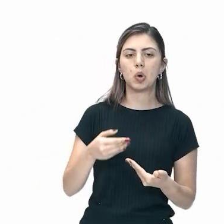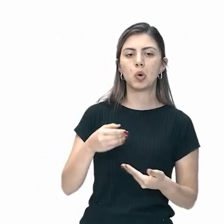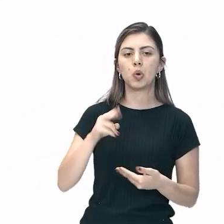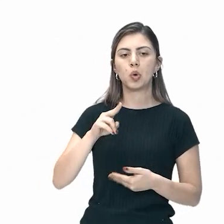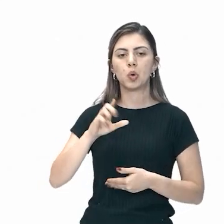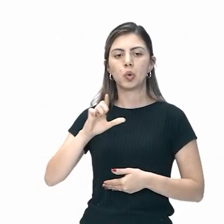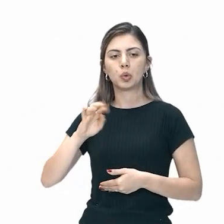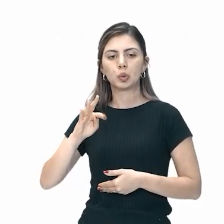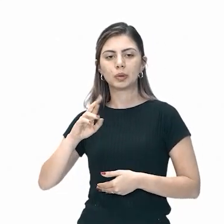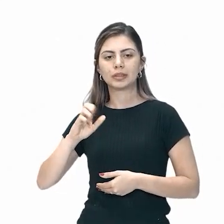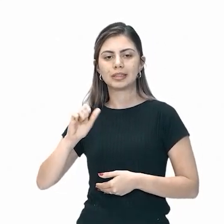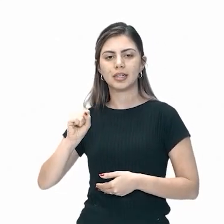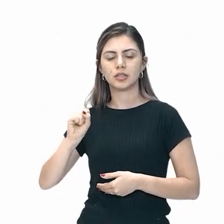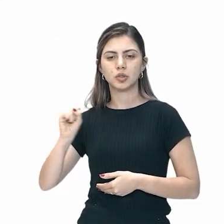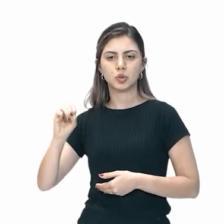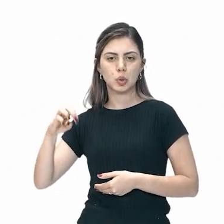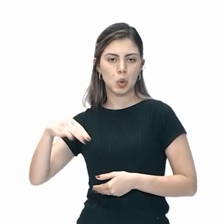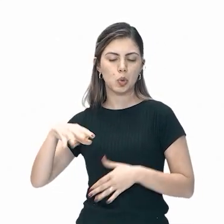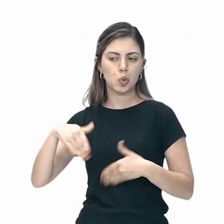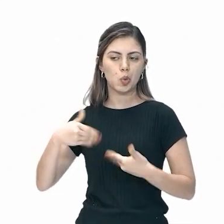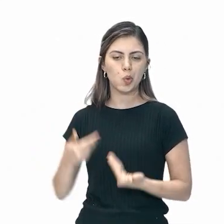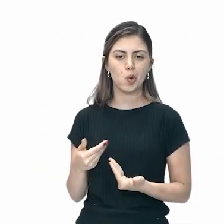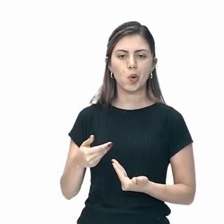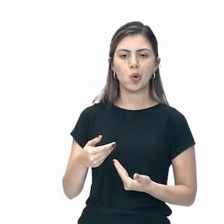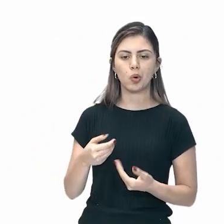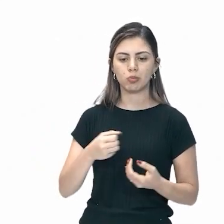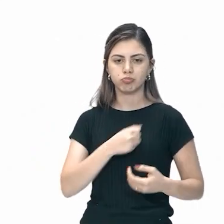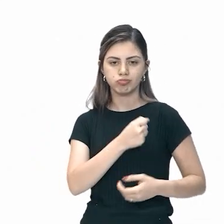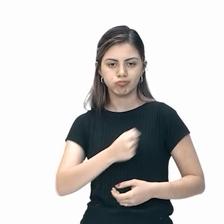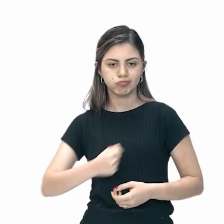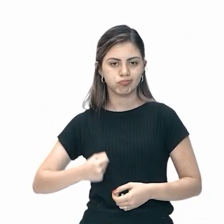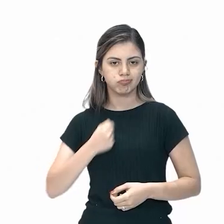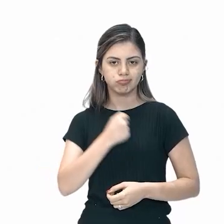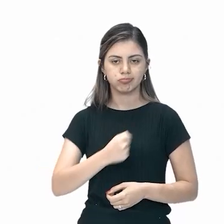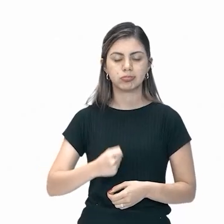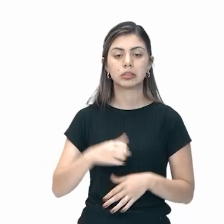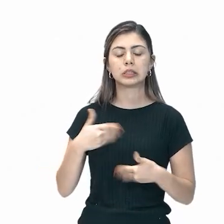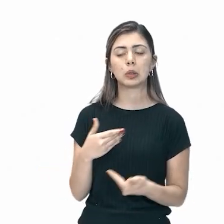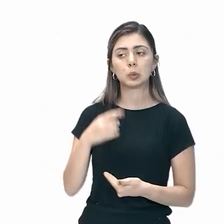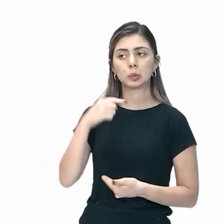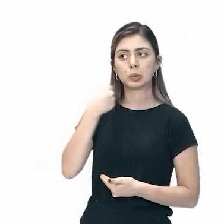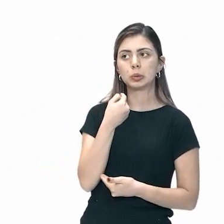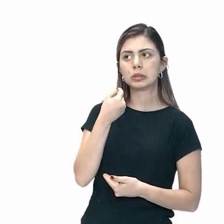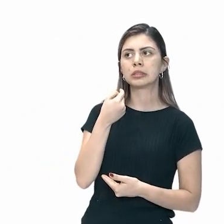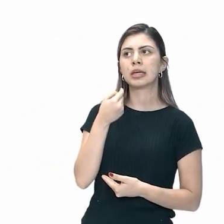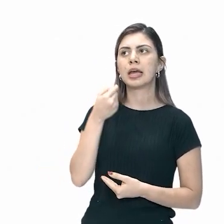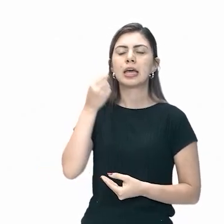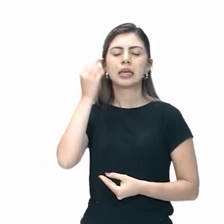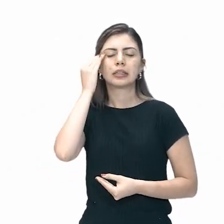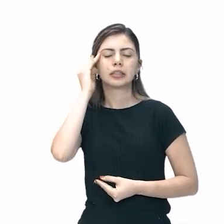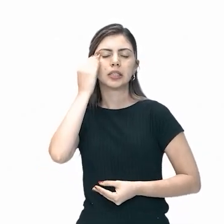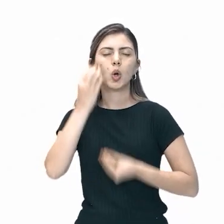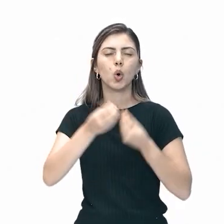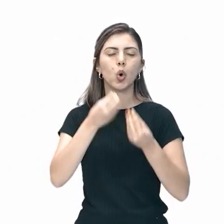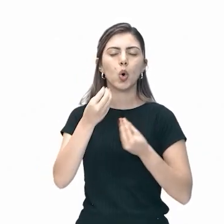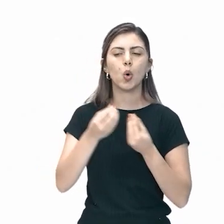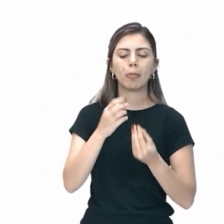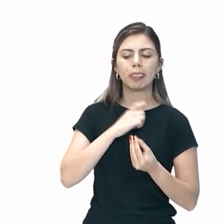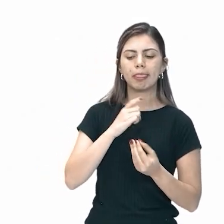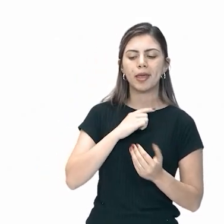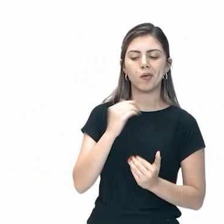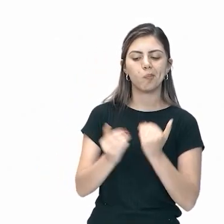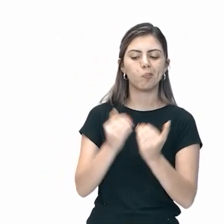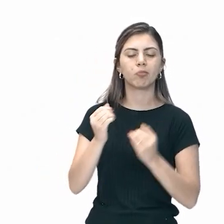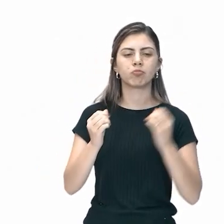em raio-x, tá, pessoal? E para que nós entendamos melhor de como é que ocorre o processo desse raio de luz,